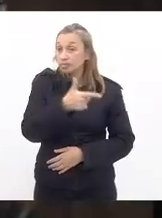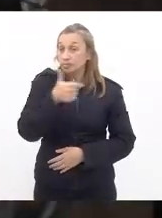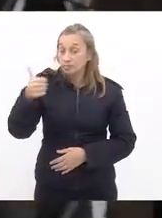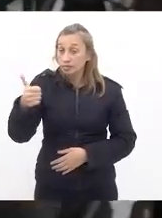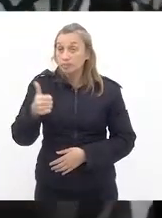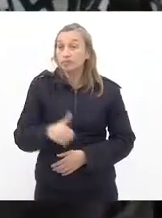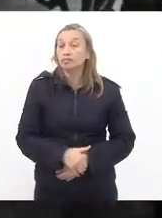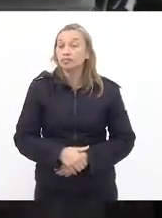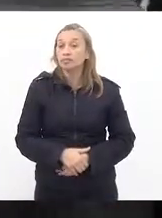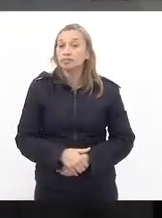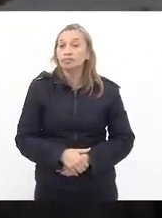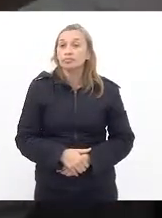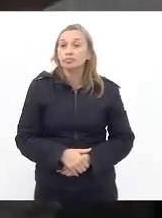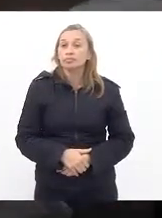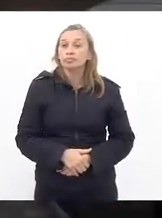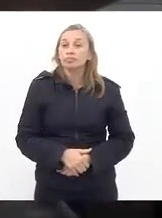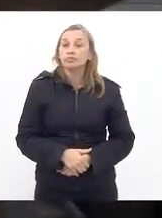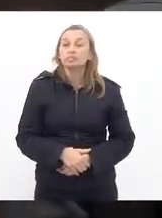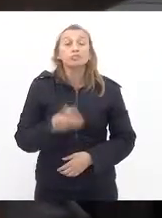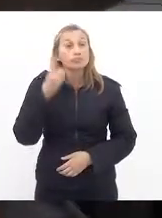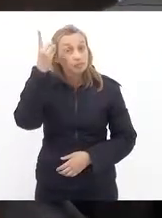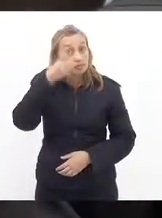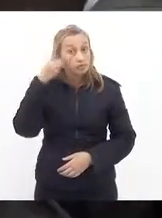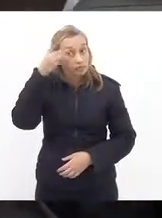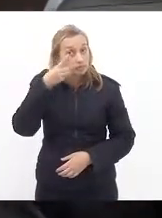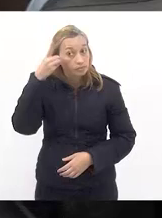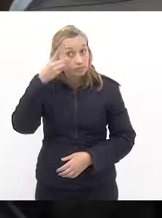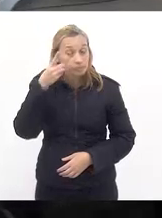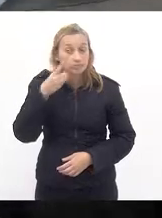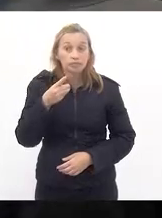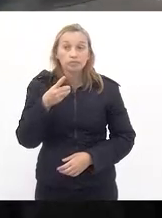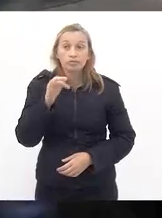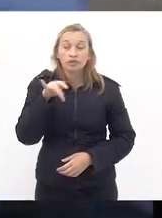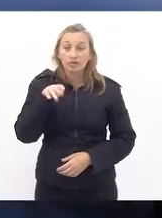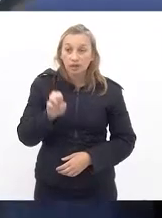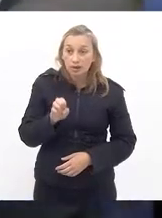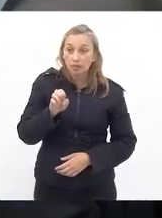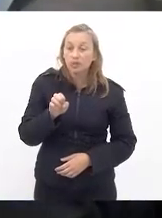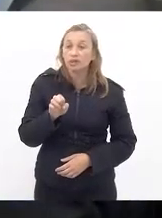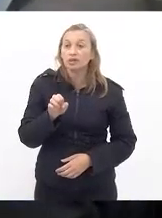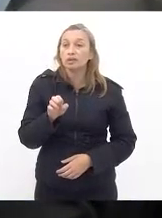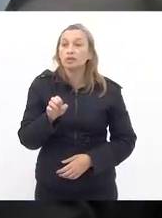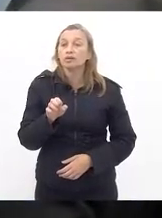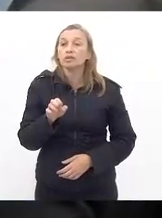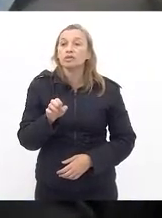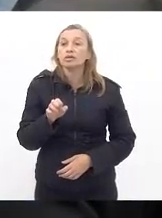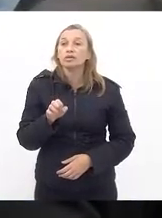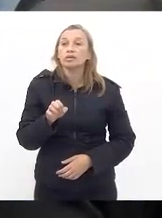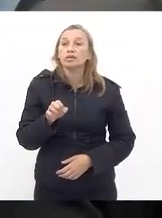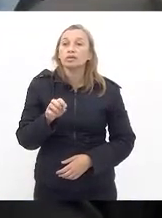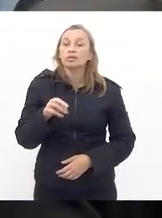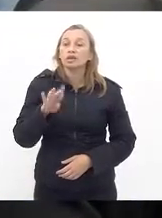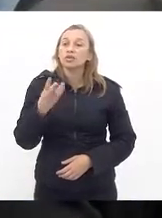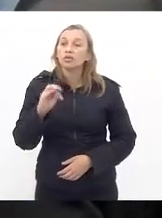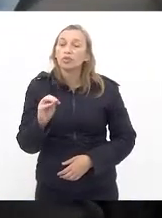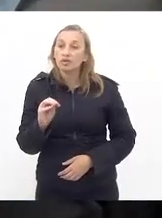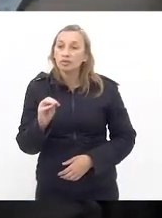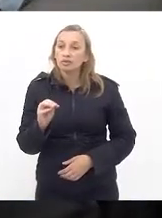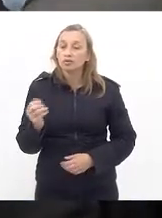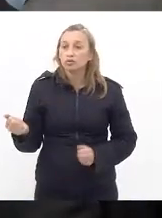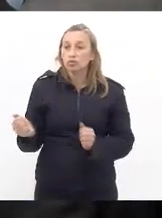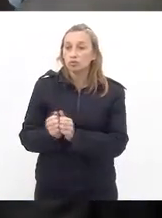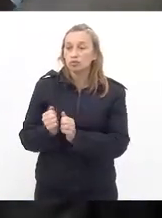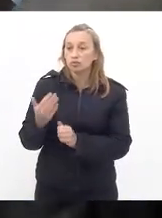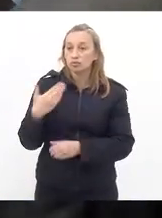2021 de autoria dos deputados Filipe Soares e Márcio Gualberto aqui é o meu